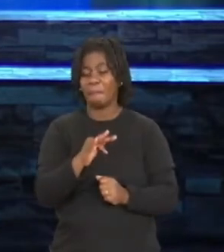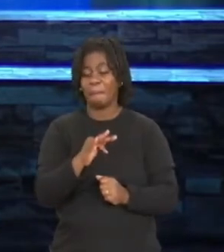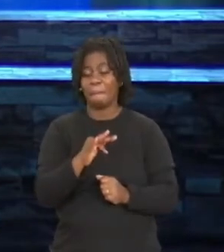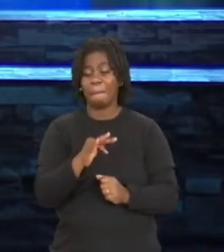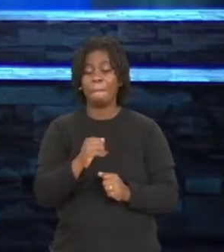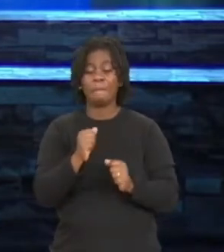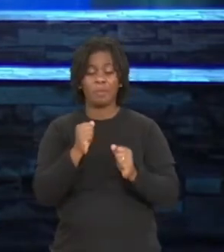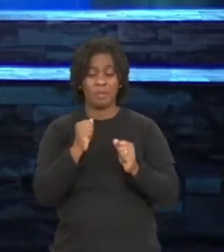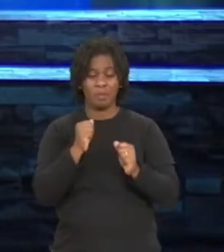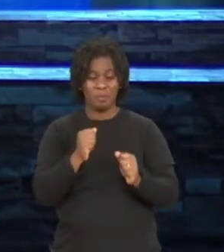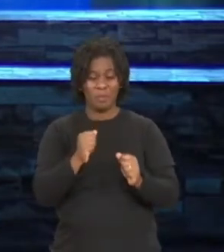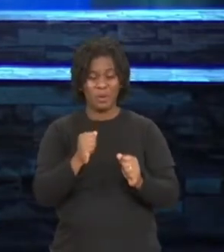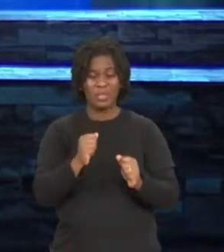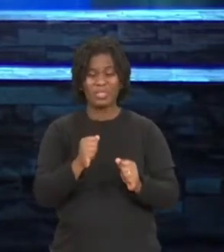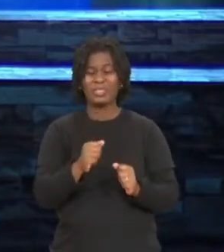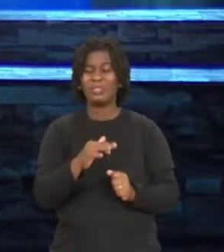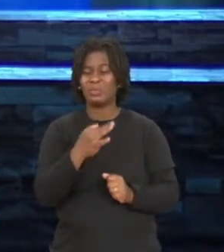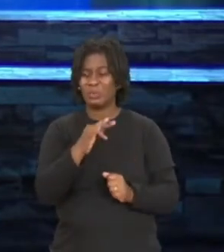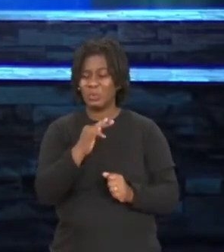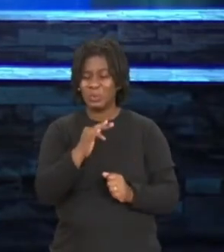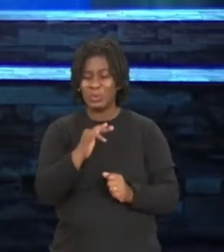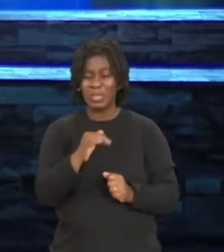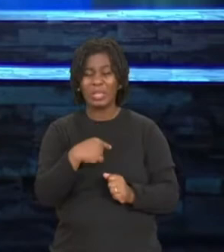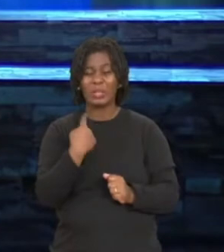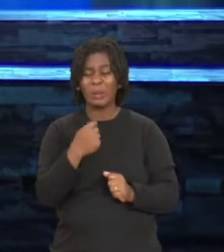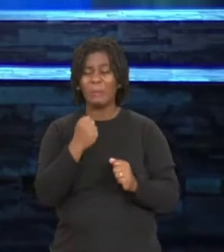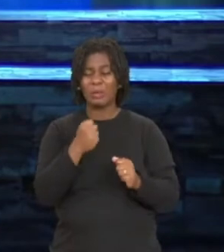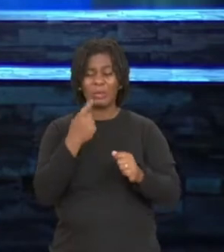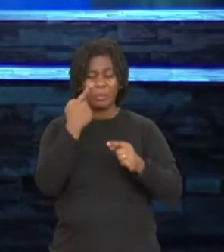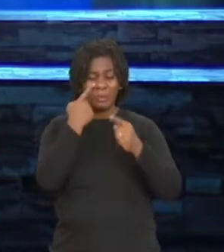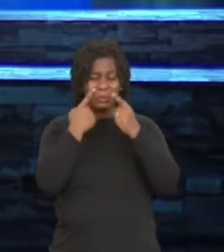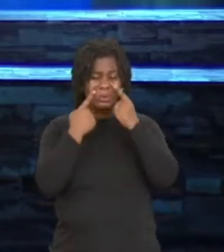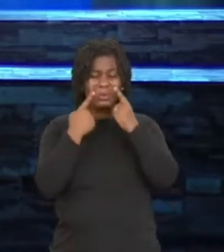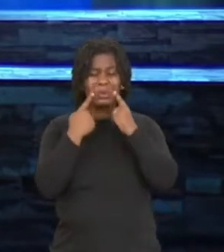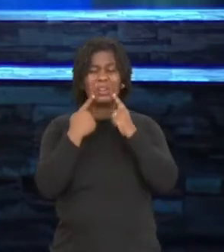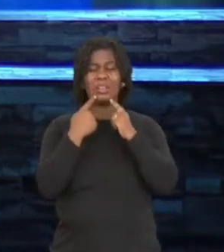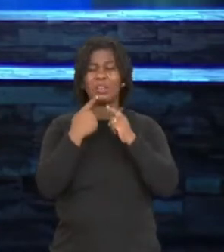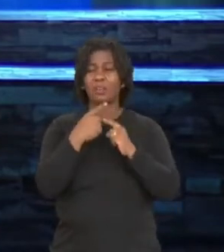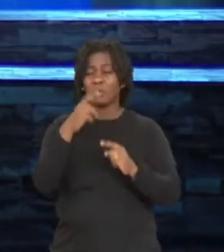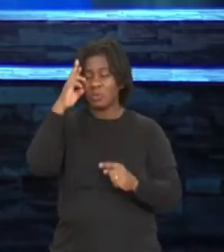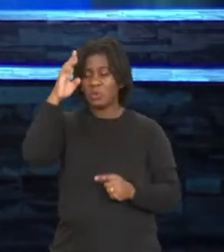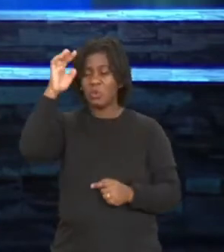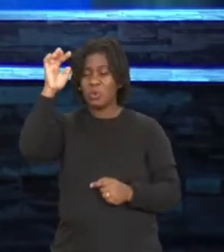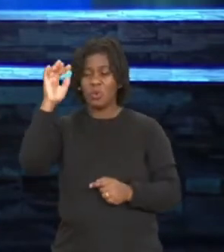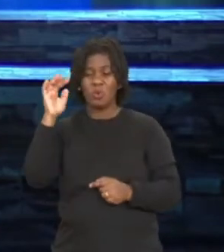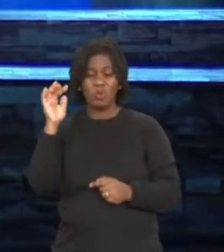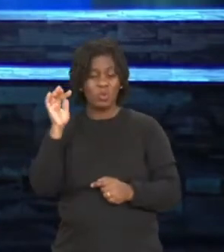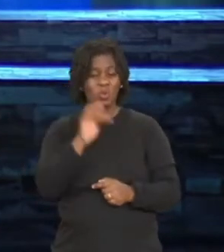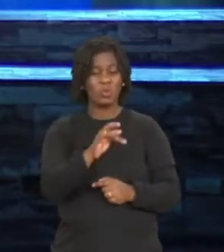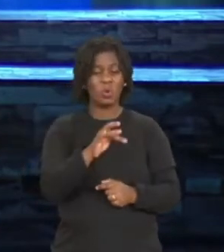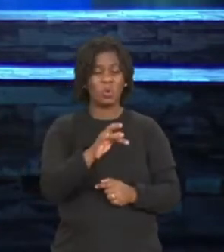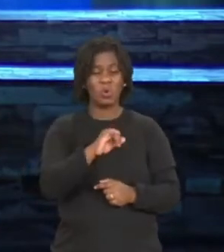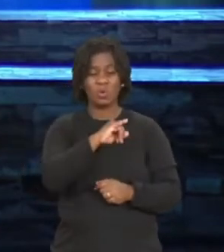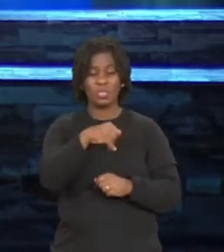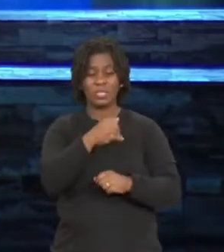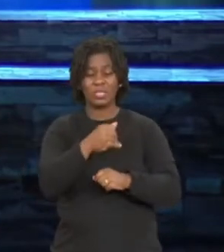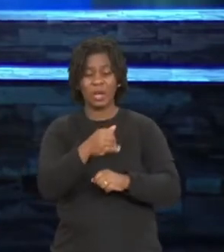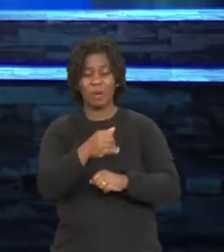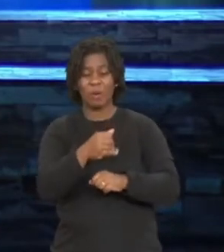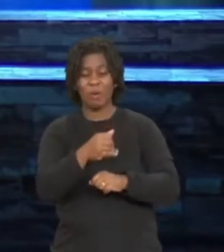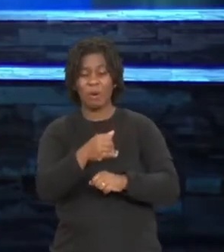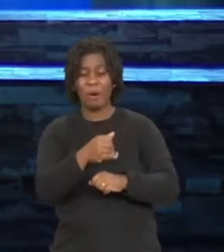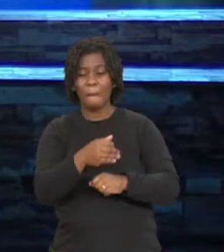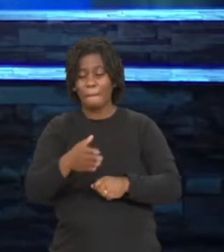ainda que traga dor, lágrimas, tu tocaste na articulação de Jacó.